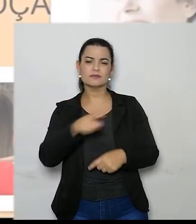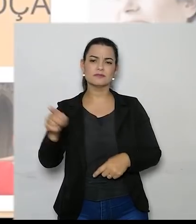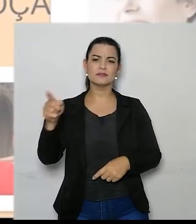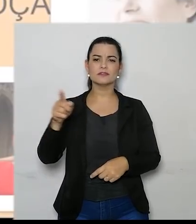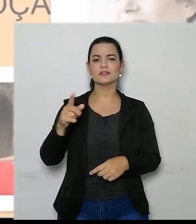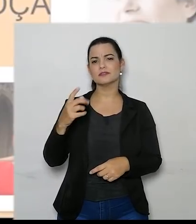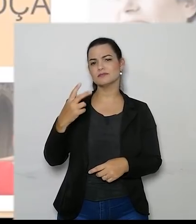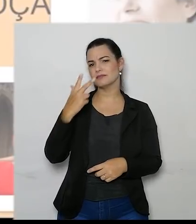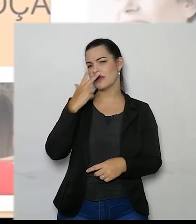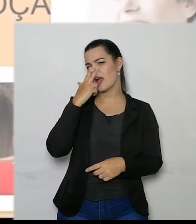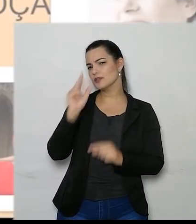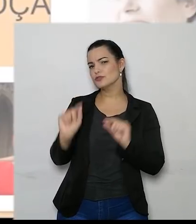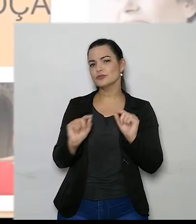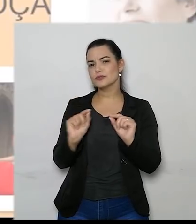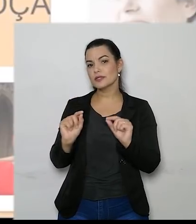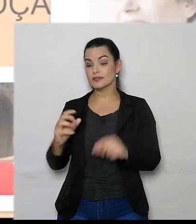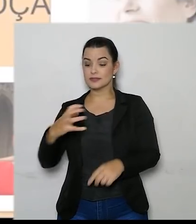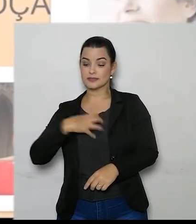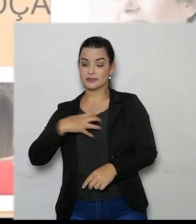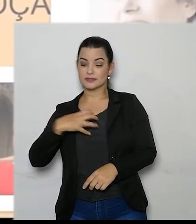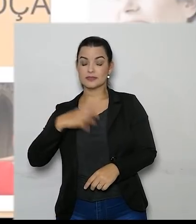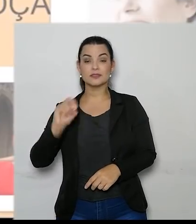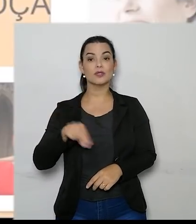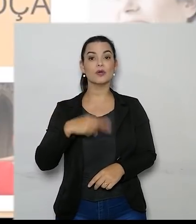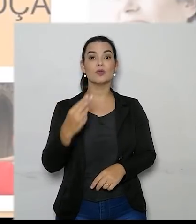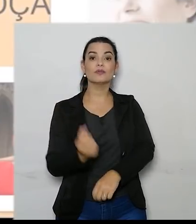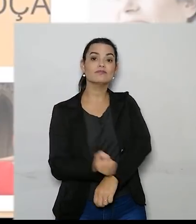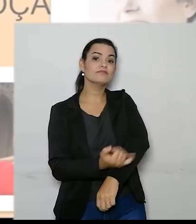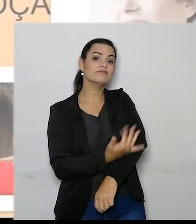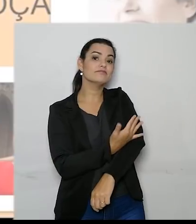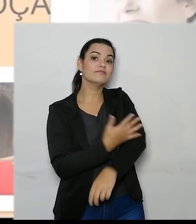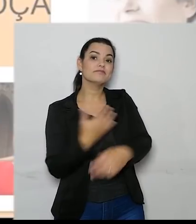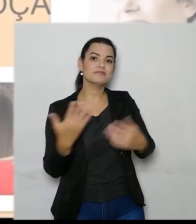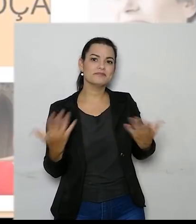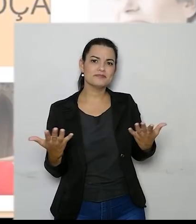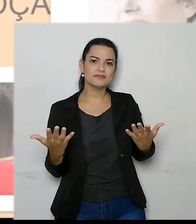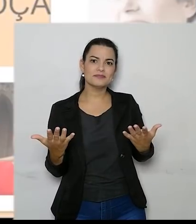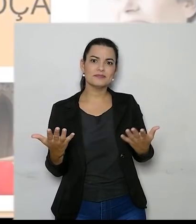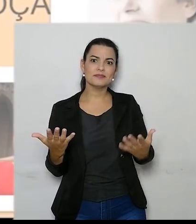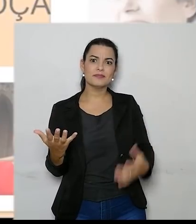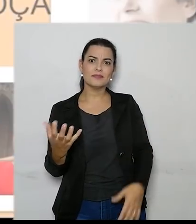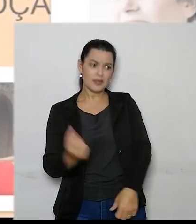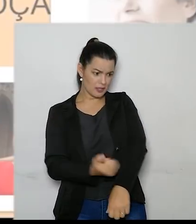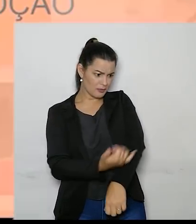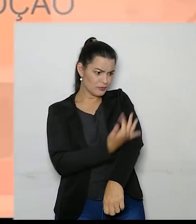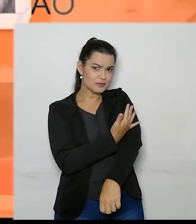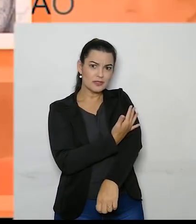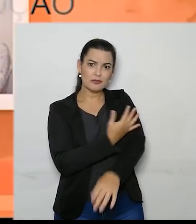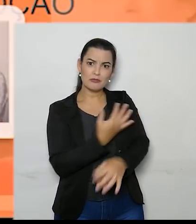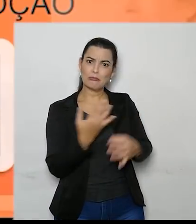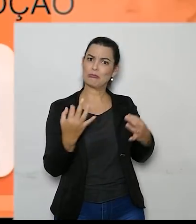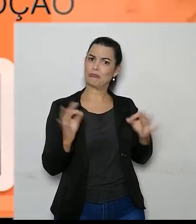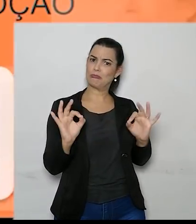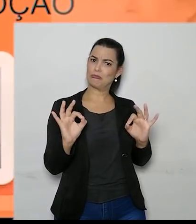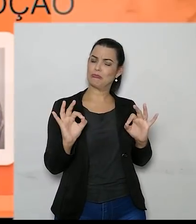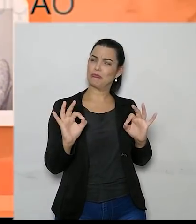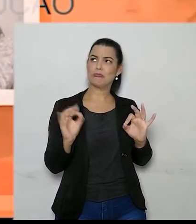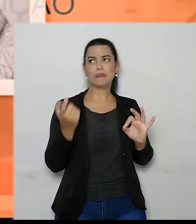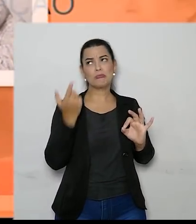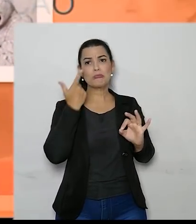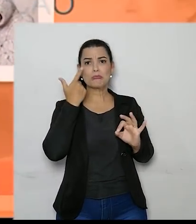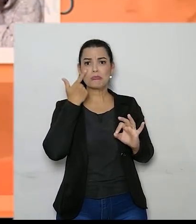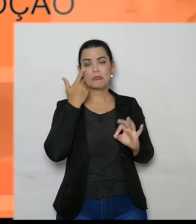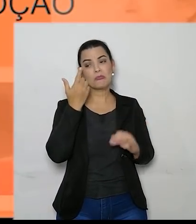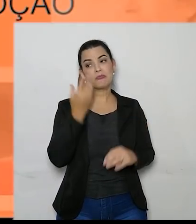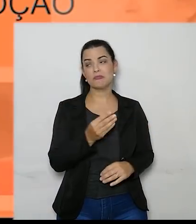acham que é sentimento ou que é emoção? Nossa, emoção também? Tá bom, então